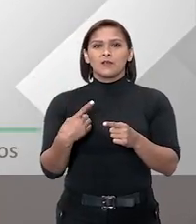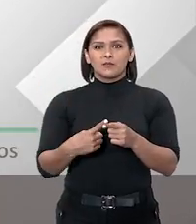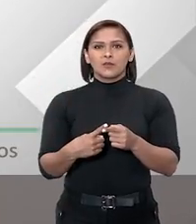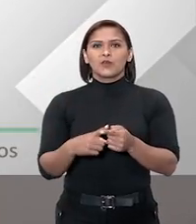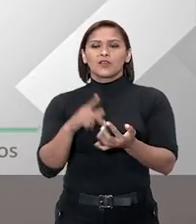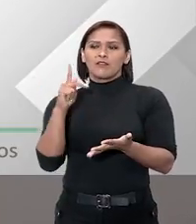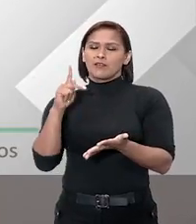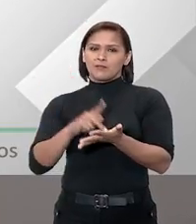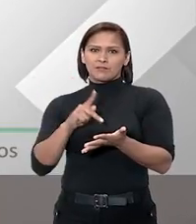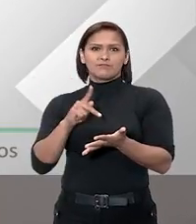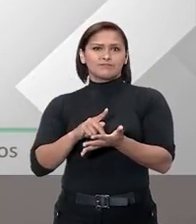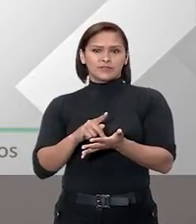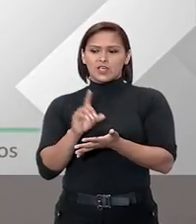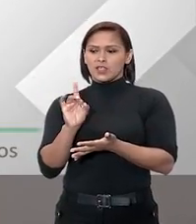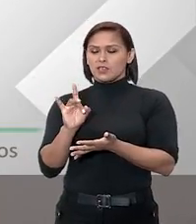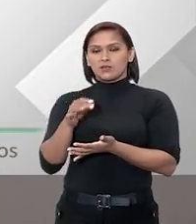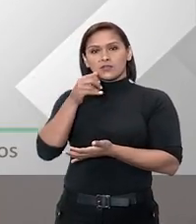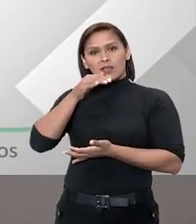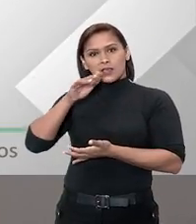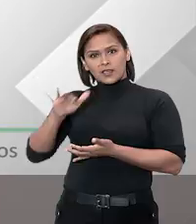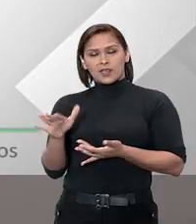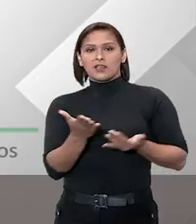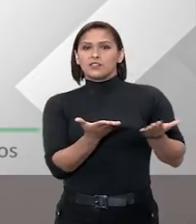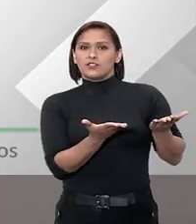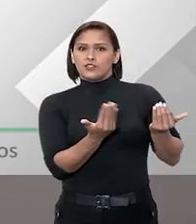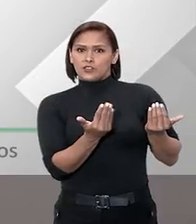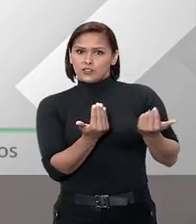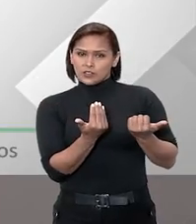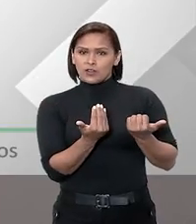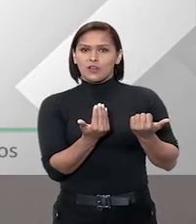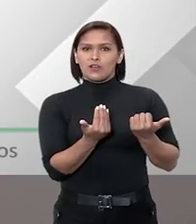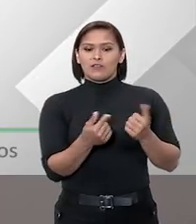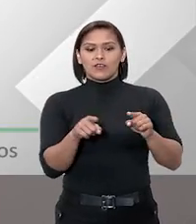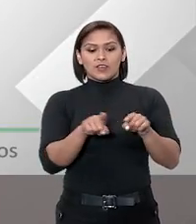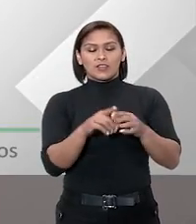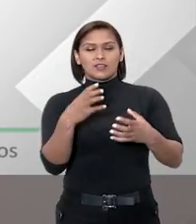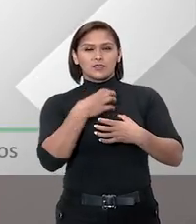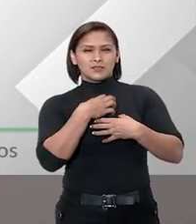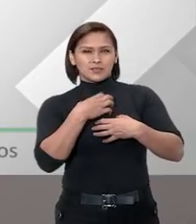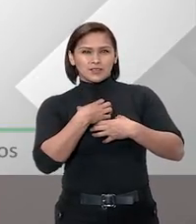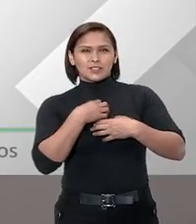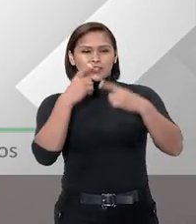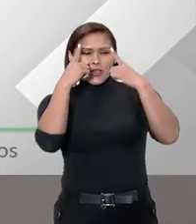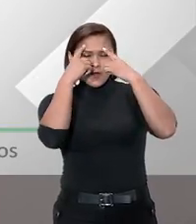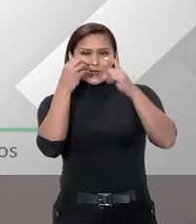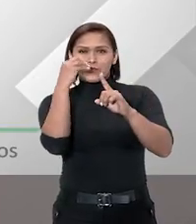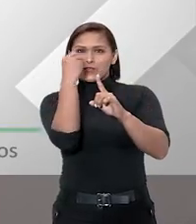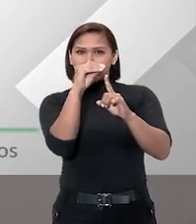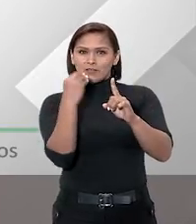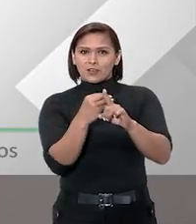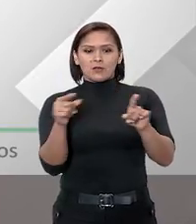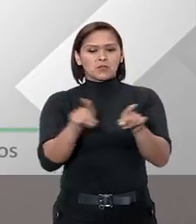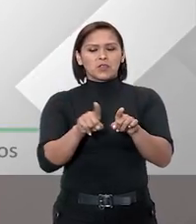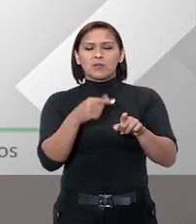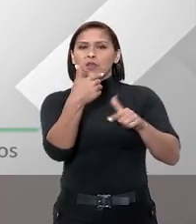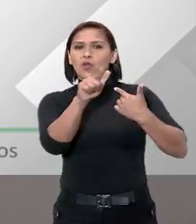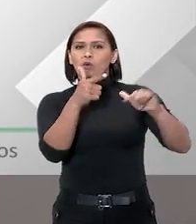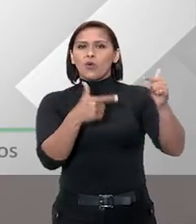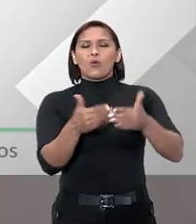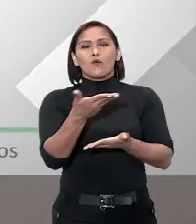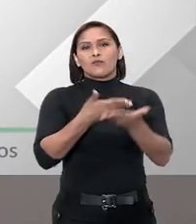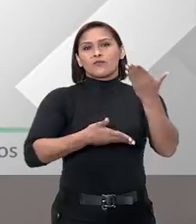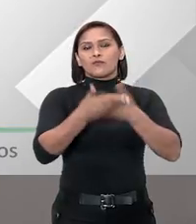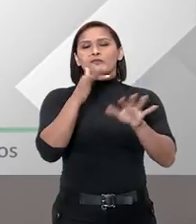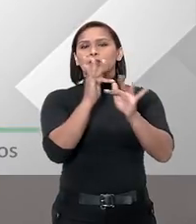com certeza, não só criança e adolescente nessa situação fica vulnerável, como os demais membros